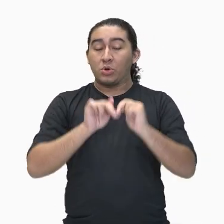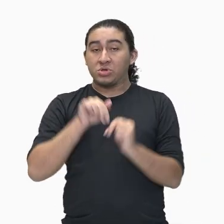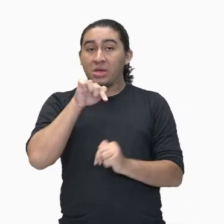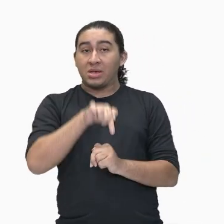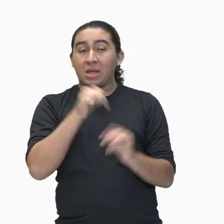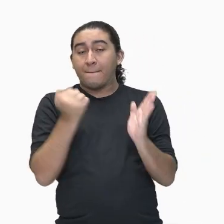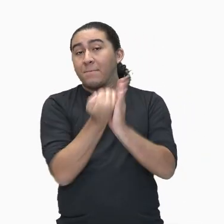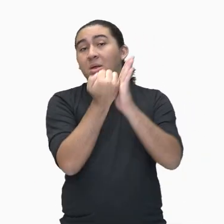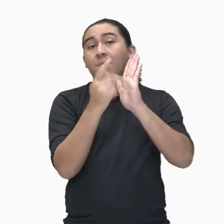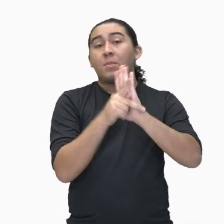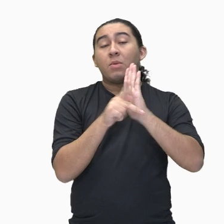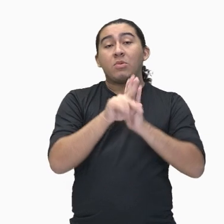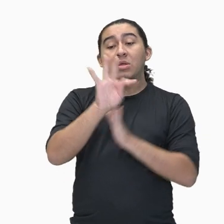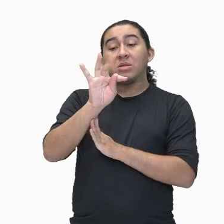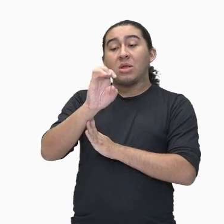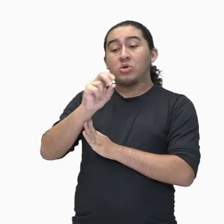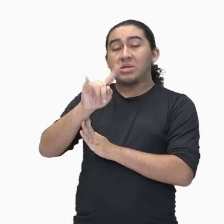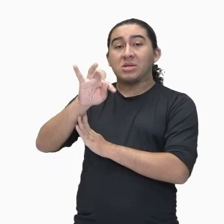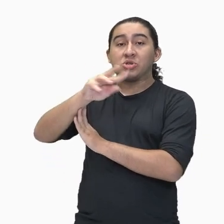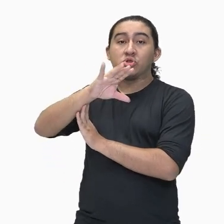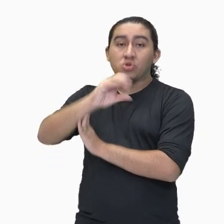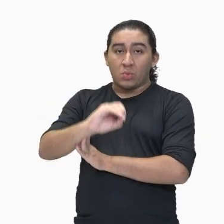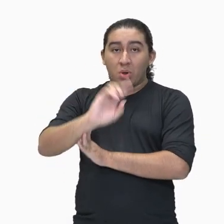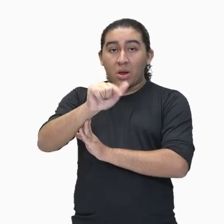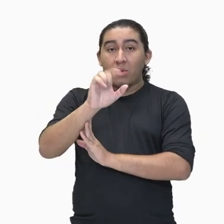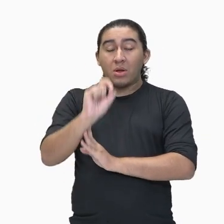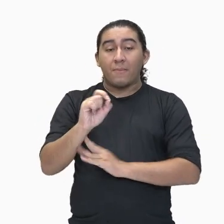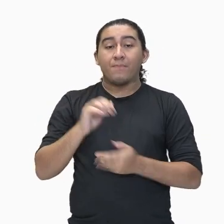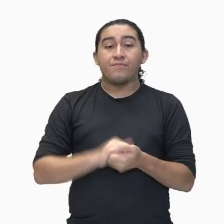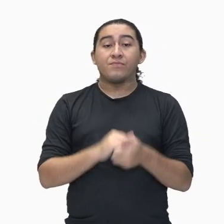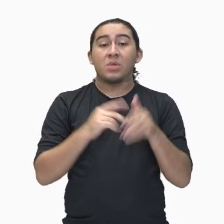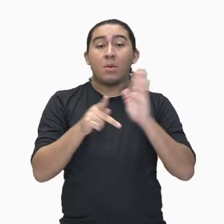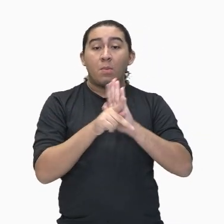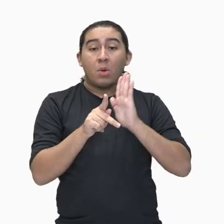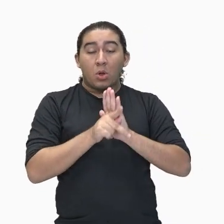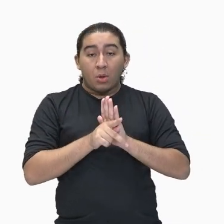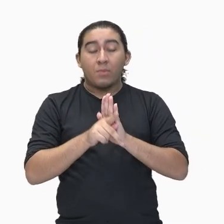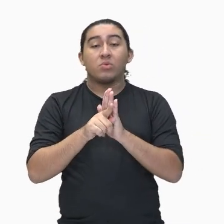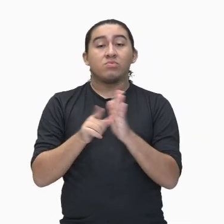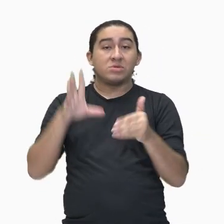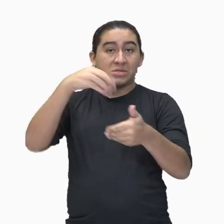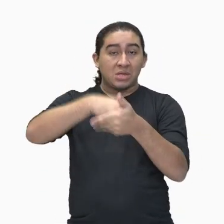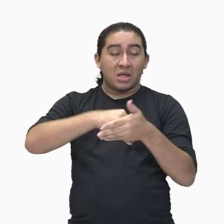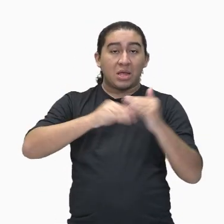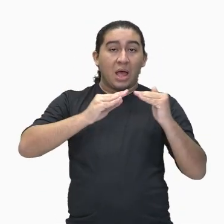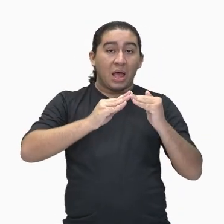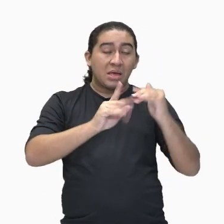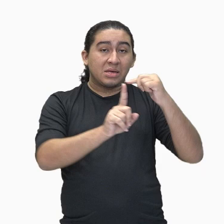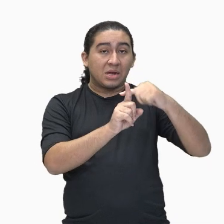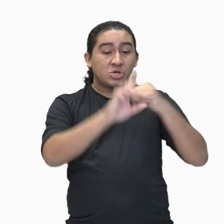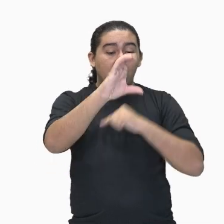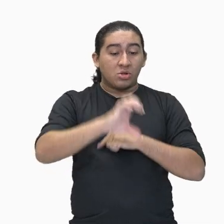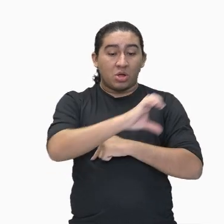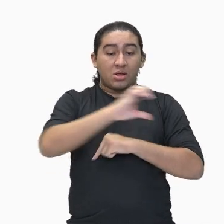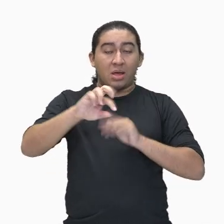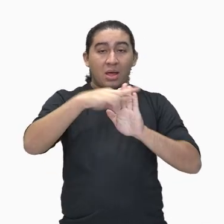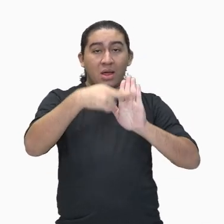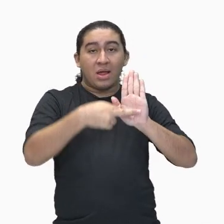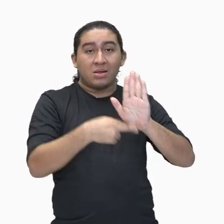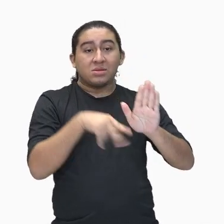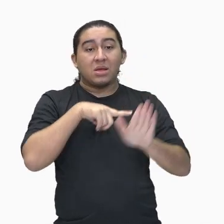pelo teocentrismo, cujo lema era os dogmas e preceitos da Igreja Católica, que cada vez mais